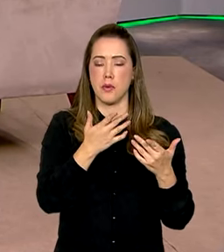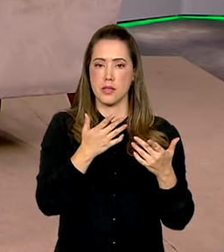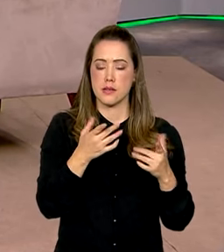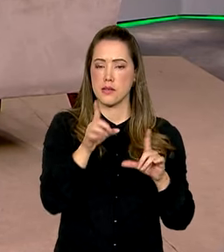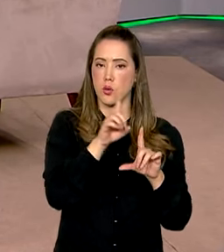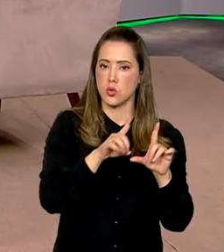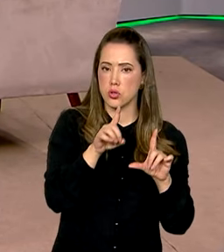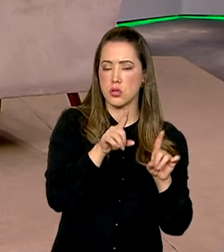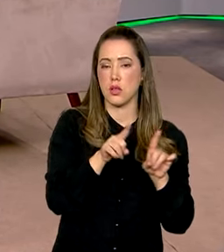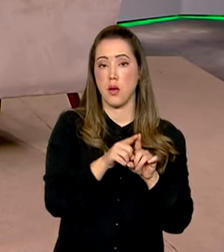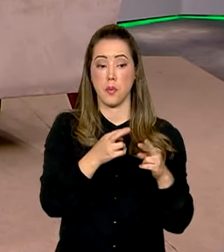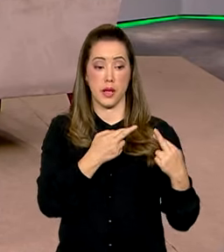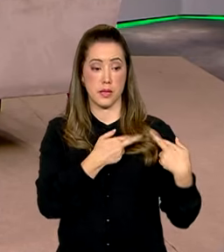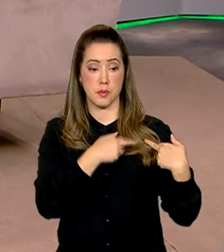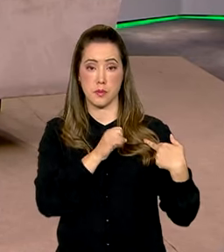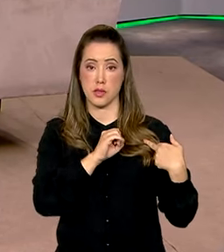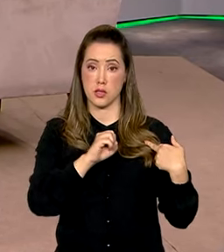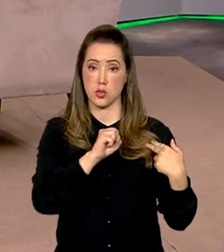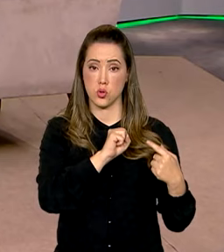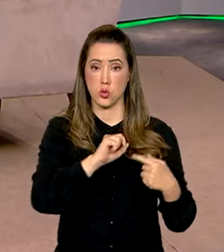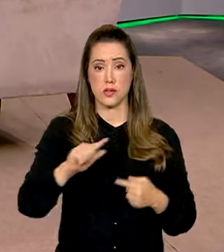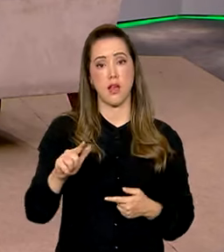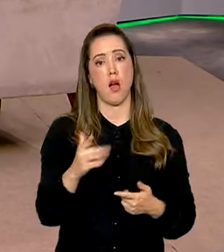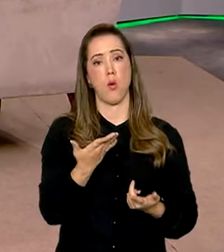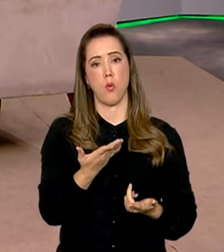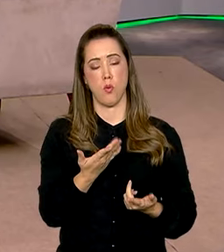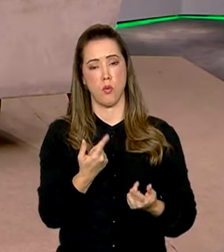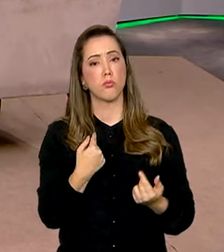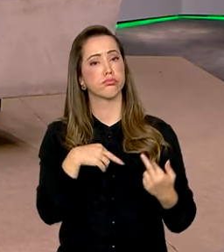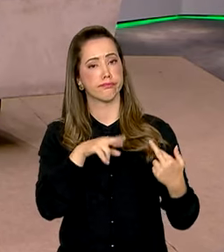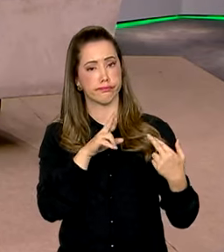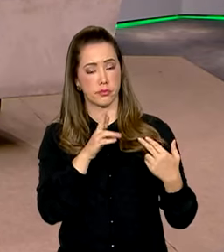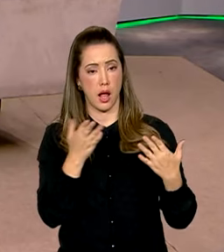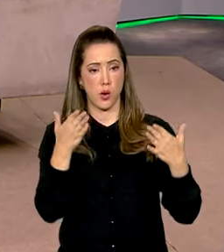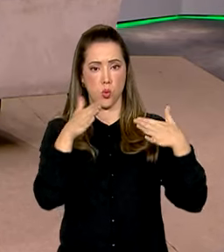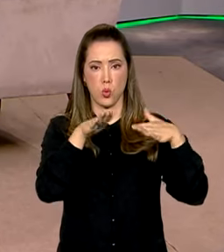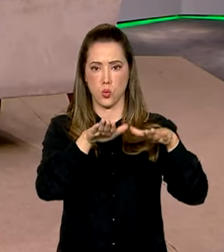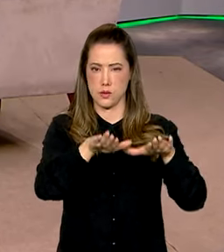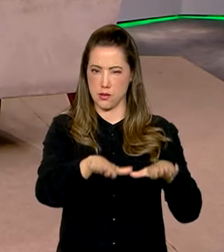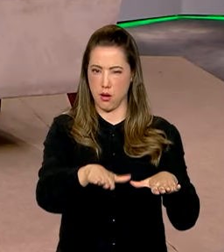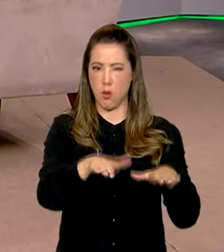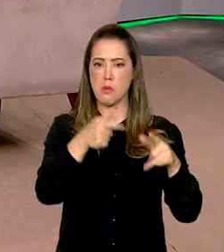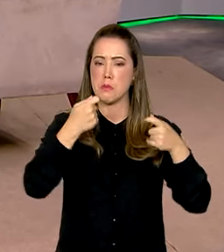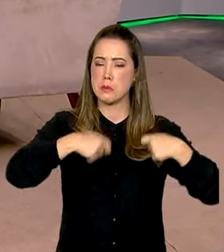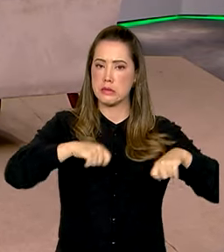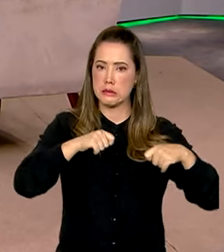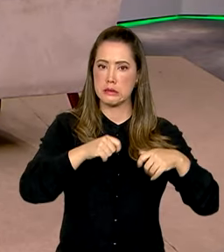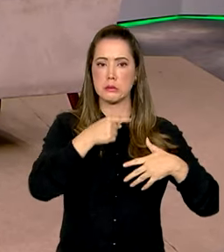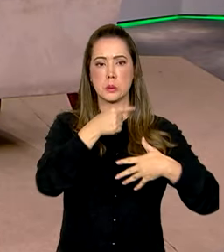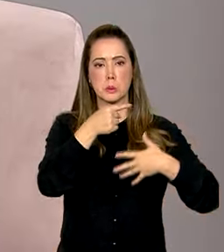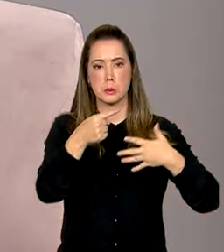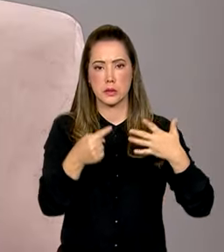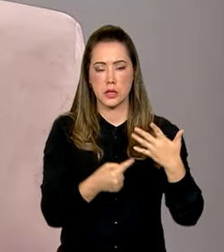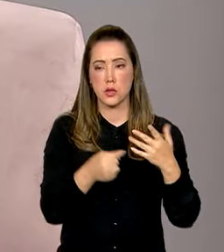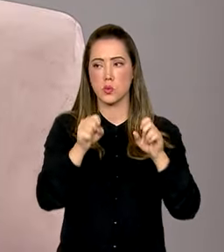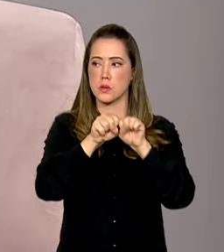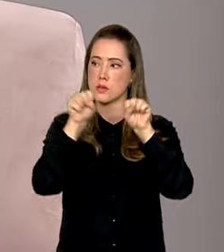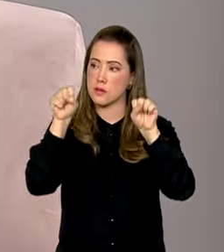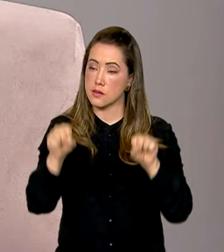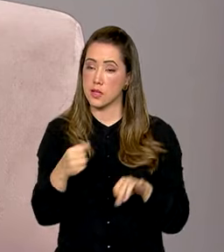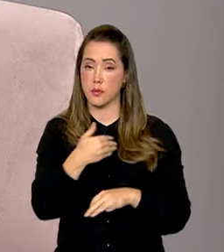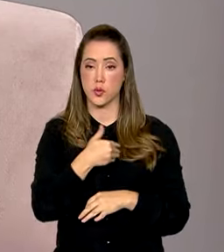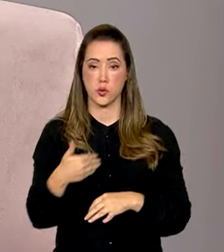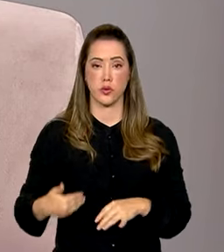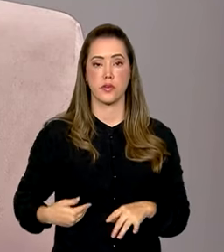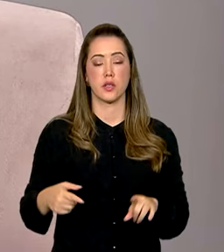responsabilidade social do CEPRO. A transformação digital, ela tem que ser, né, desenvolvida nos sistemas e plataformas para governo,